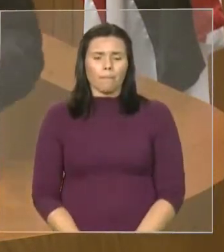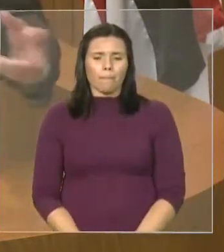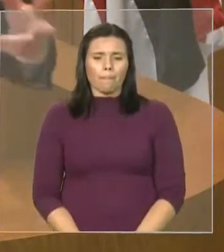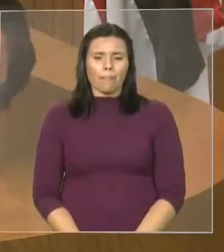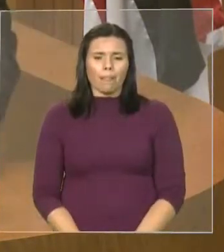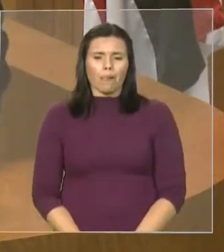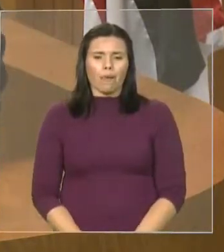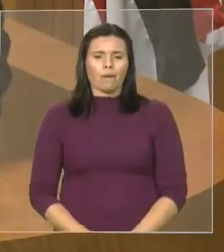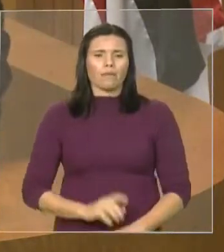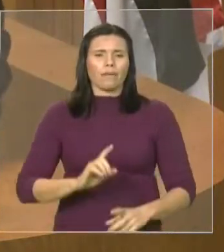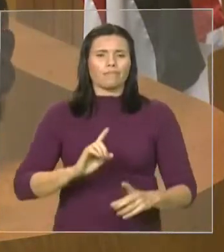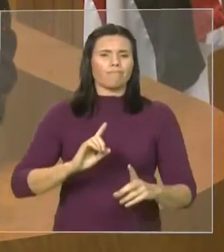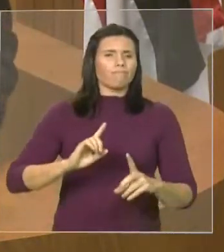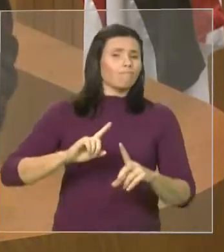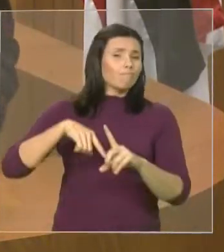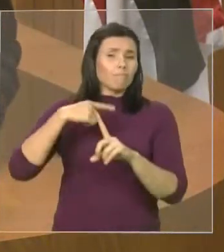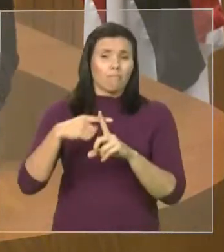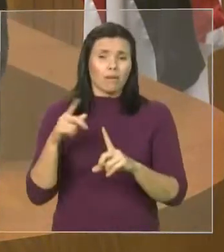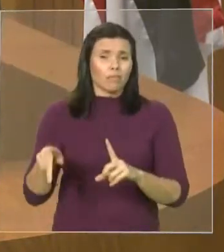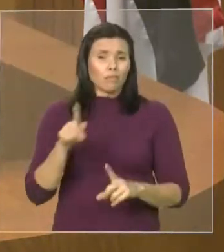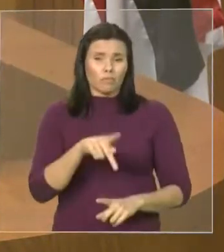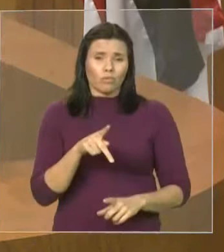professores de 2 para 3 e